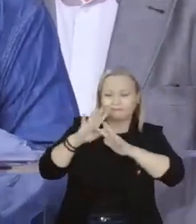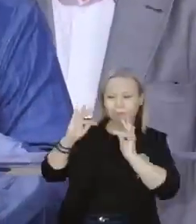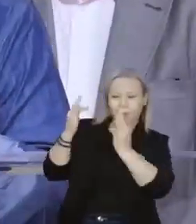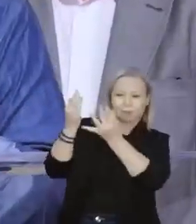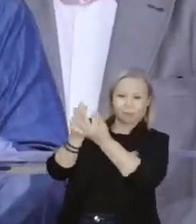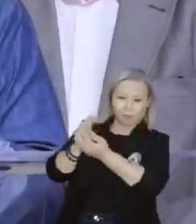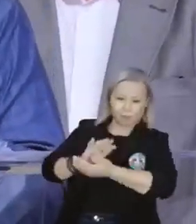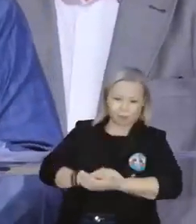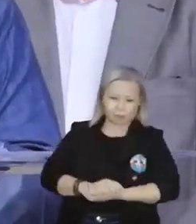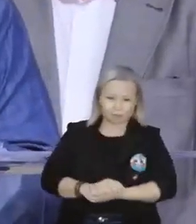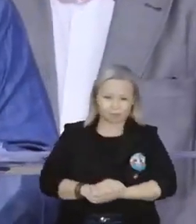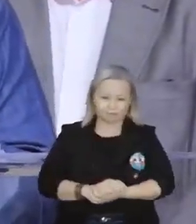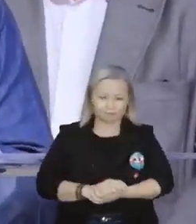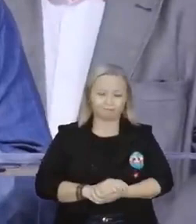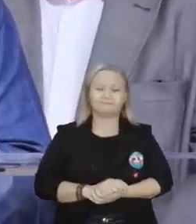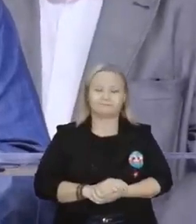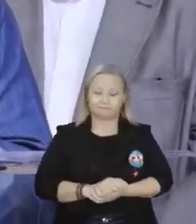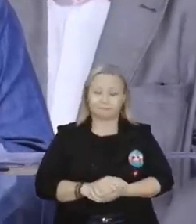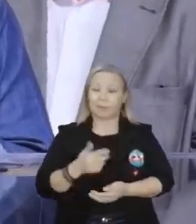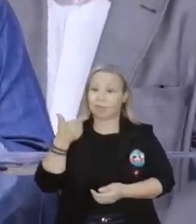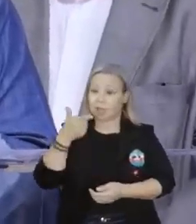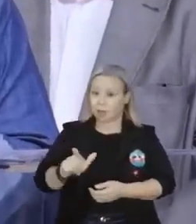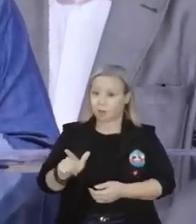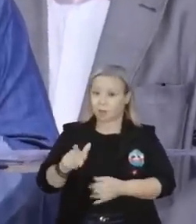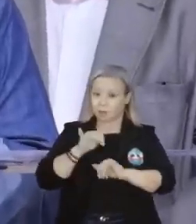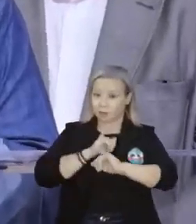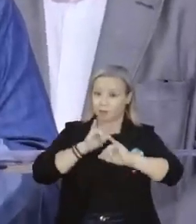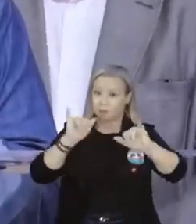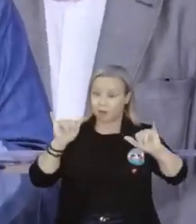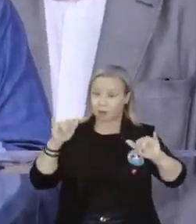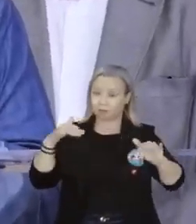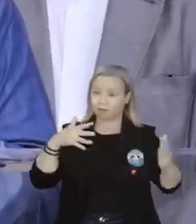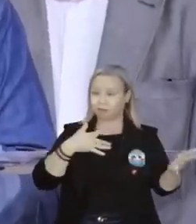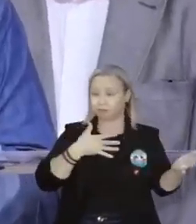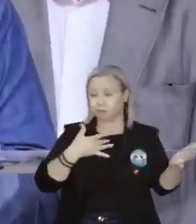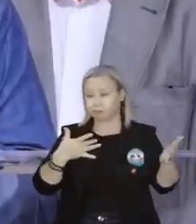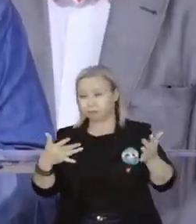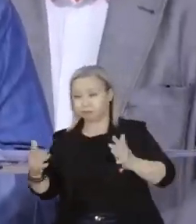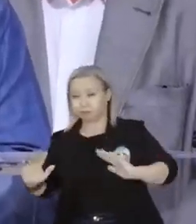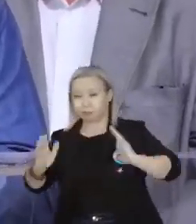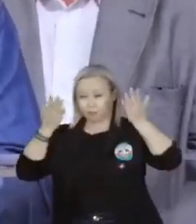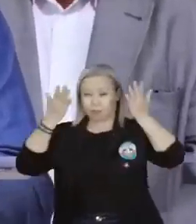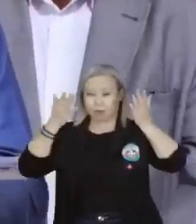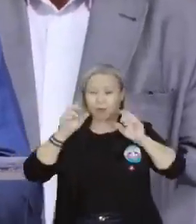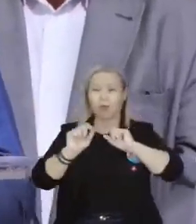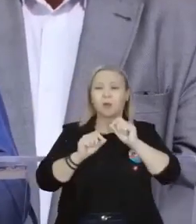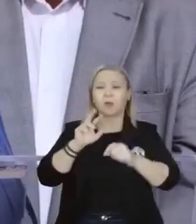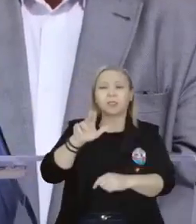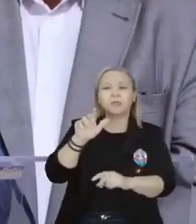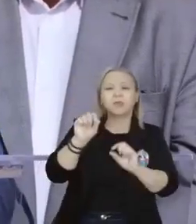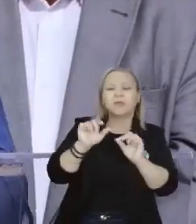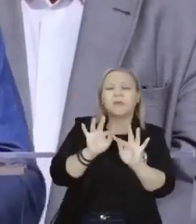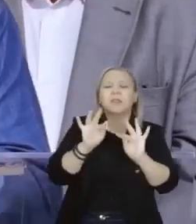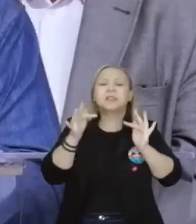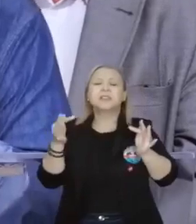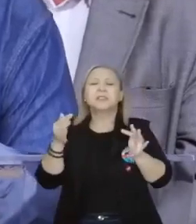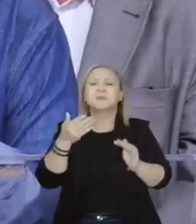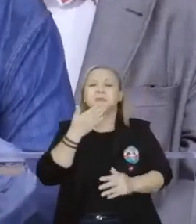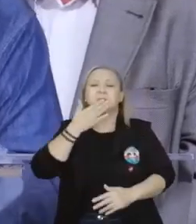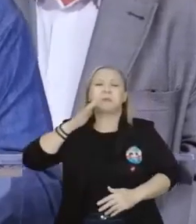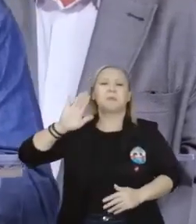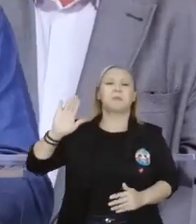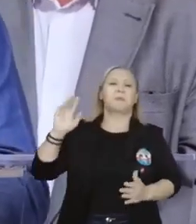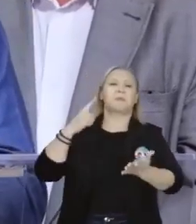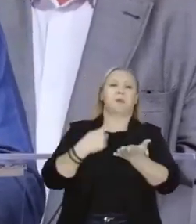Volto a dizer aquilo que disse durante toda a campanha, aquilo que nunca foi uma simples promessa de candidato, mas sim